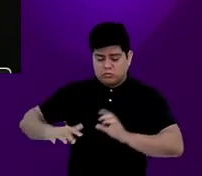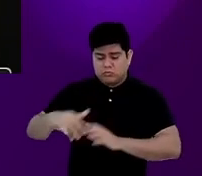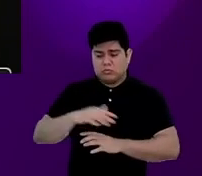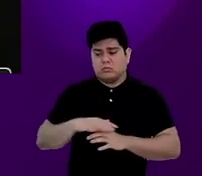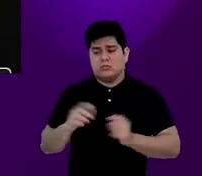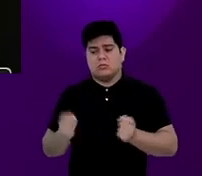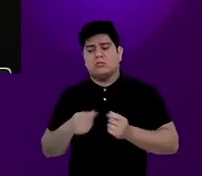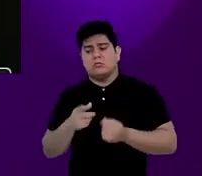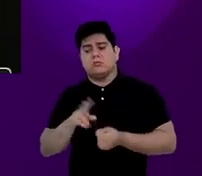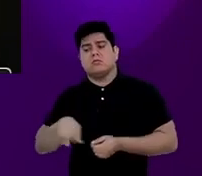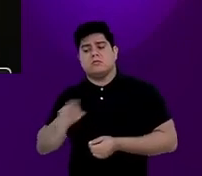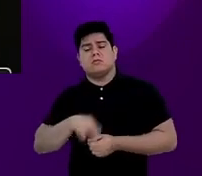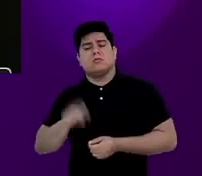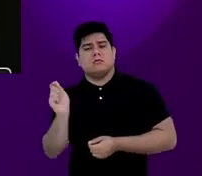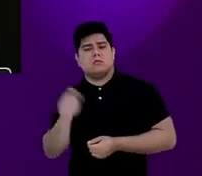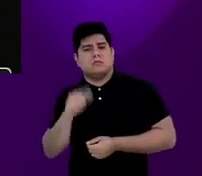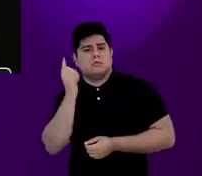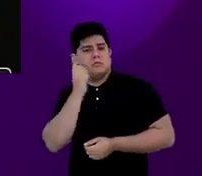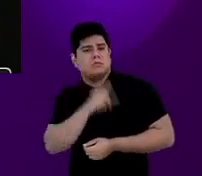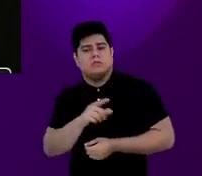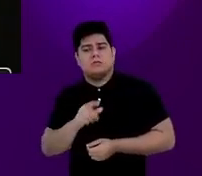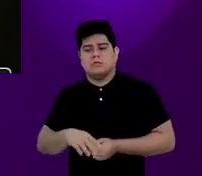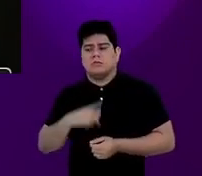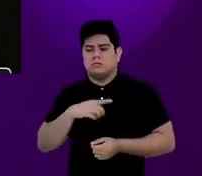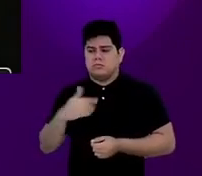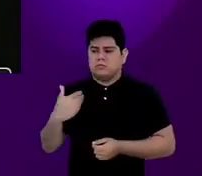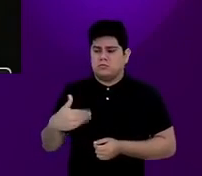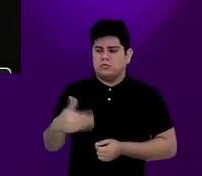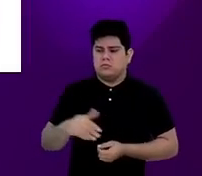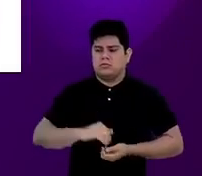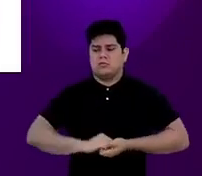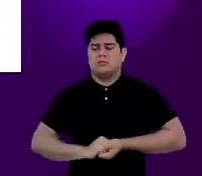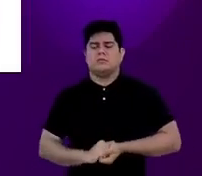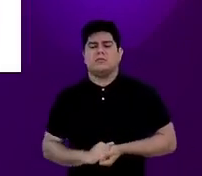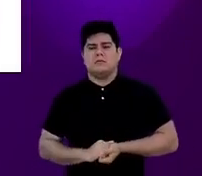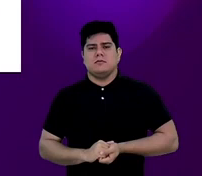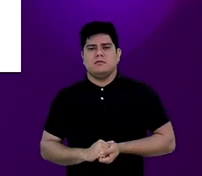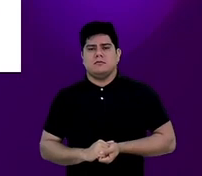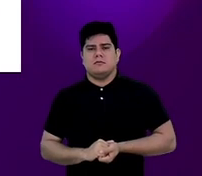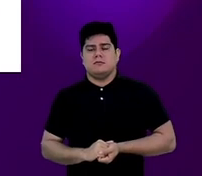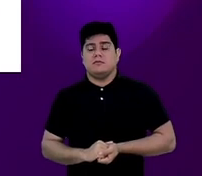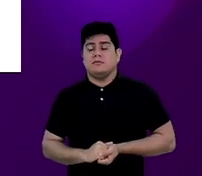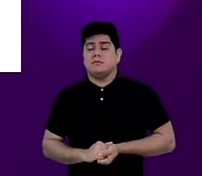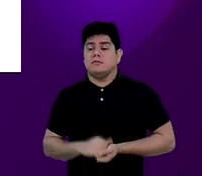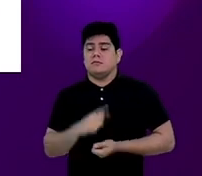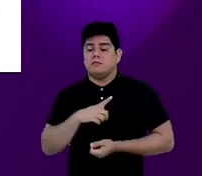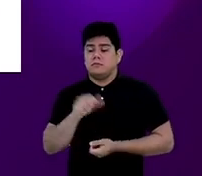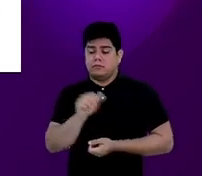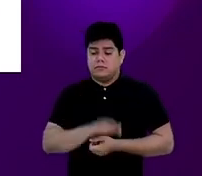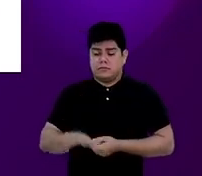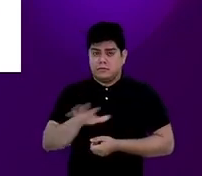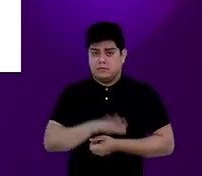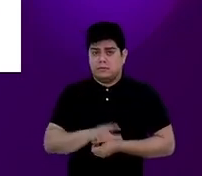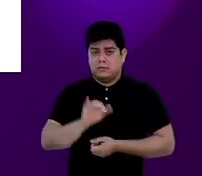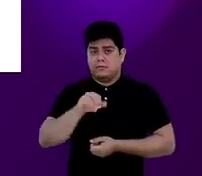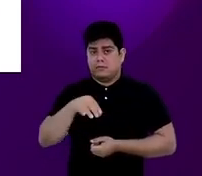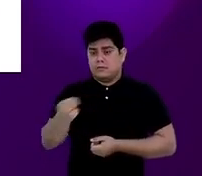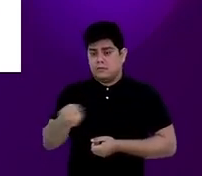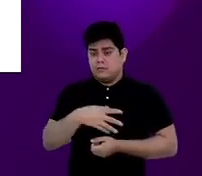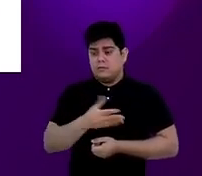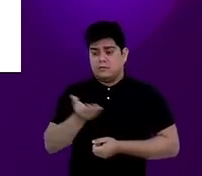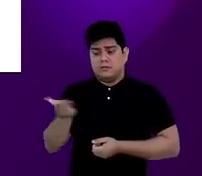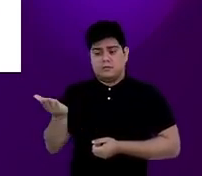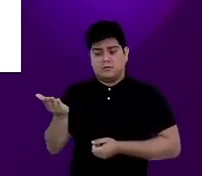forma que você otimiza resultados de continência e de potência desses pacientes. Ainda no campo da inovação, o single port